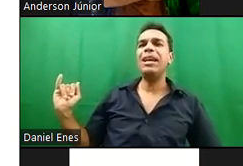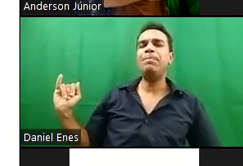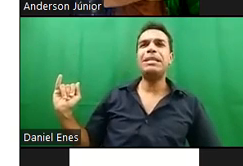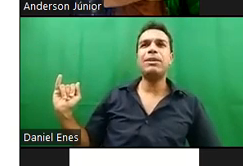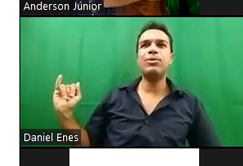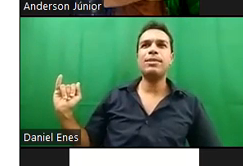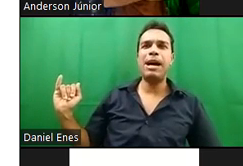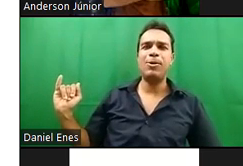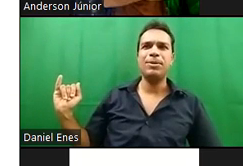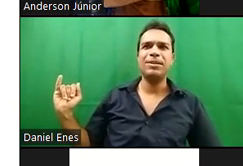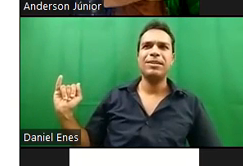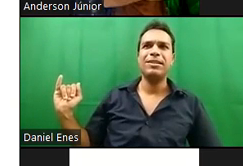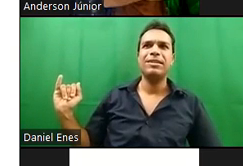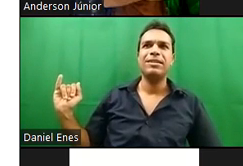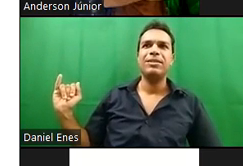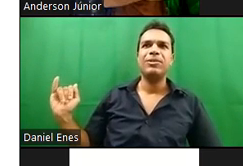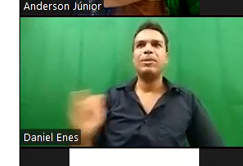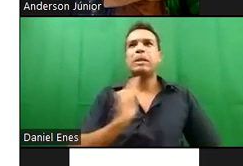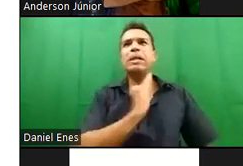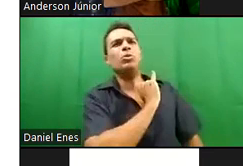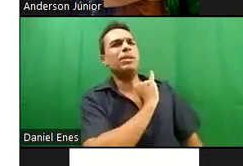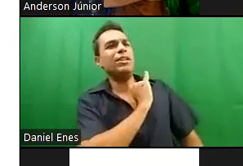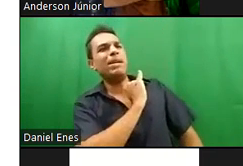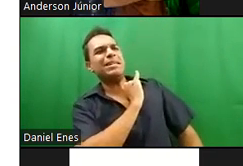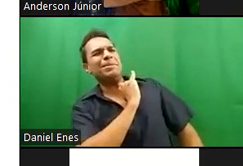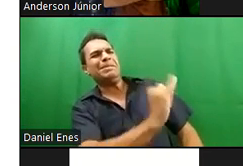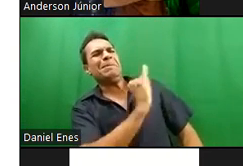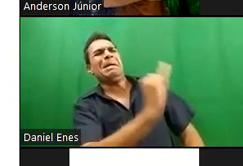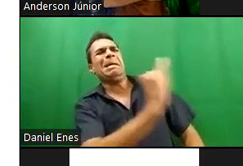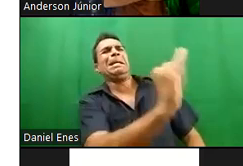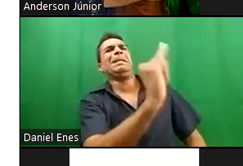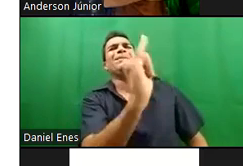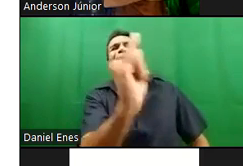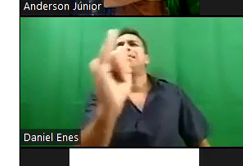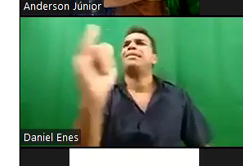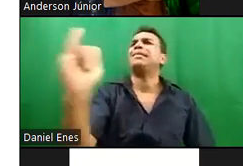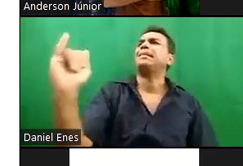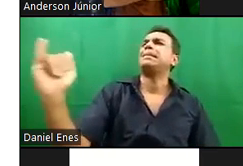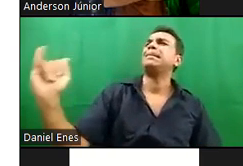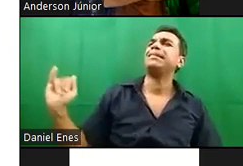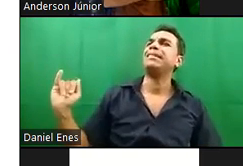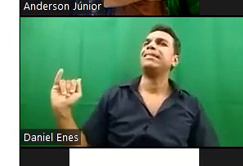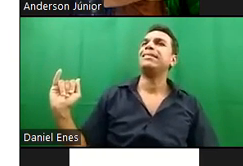Olha a repetição do sinal. O que eu estou querendo passar com isso aqui?